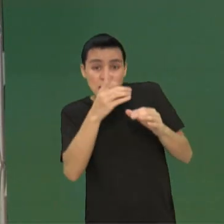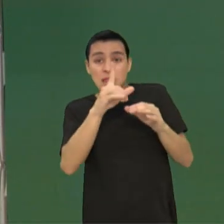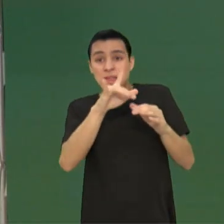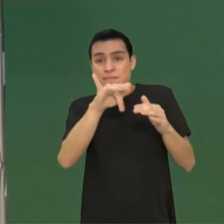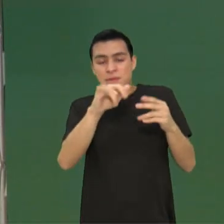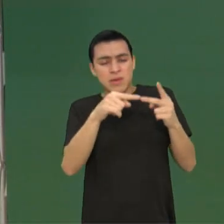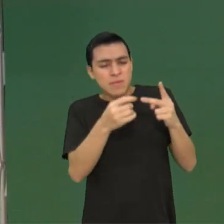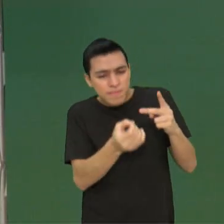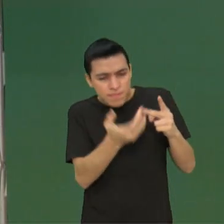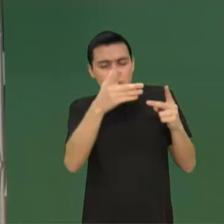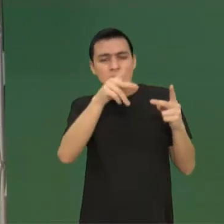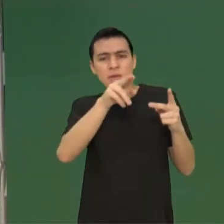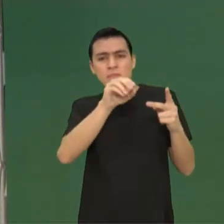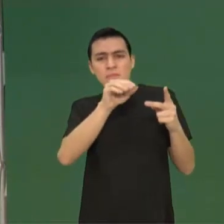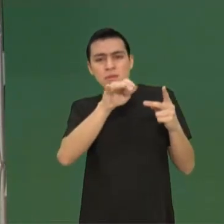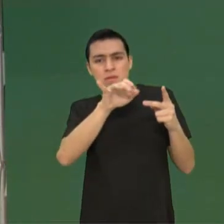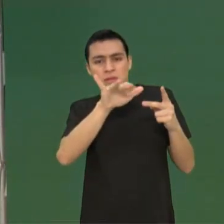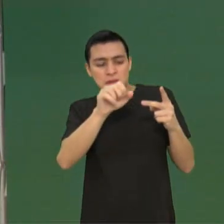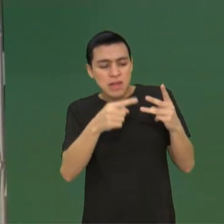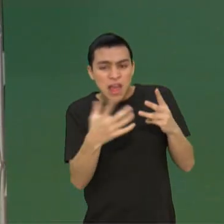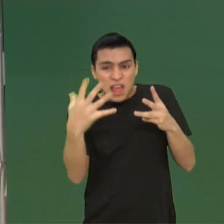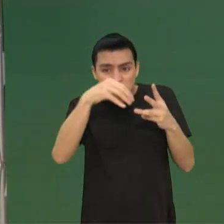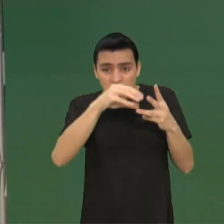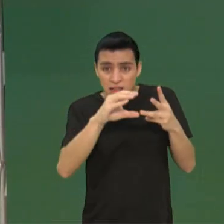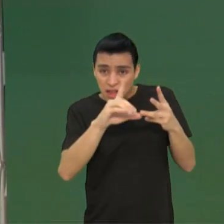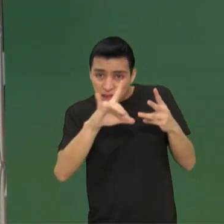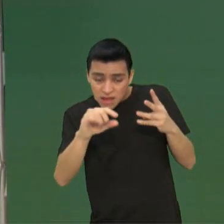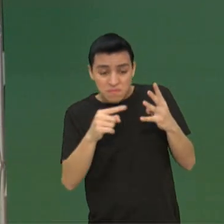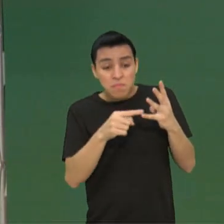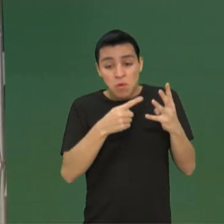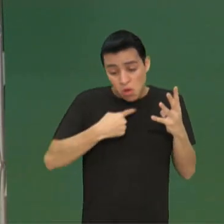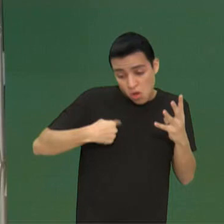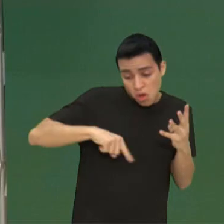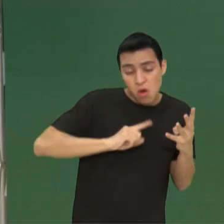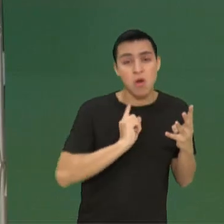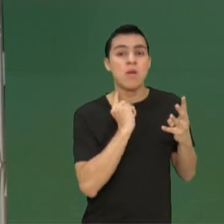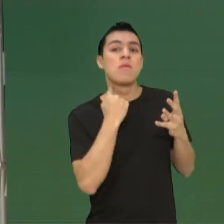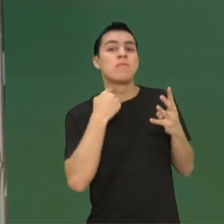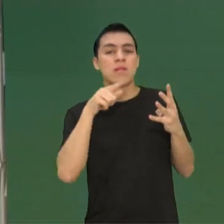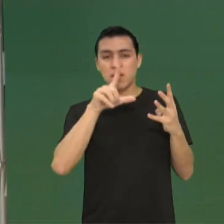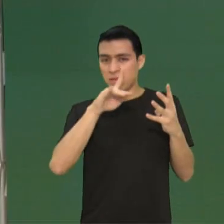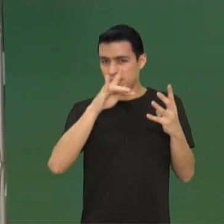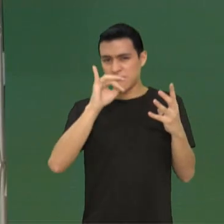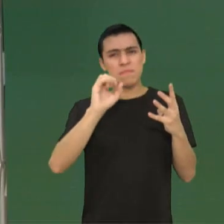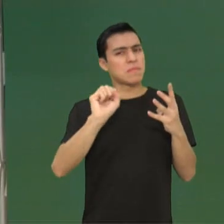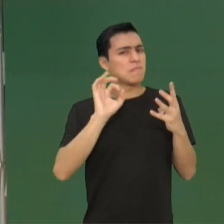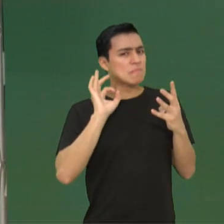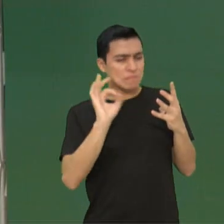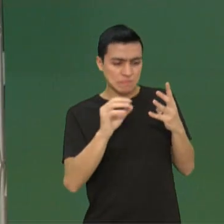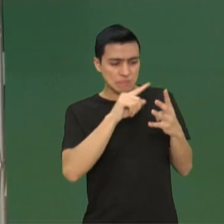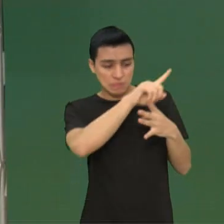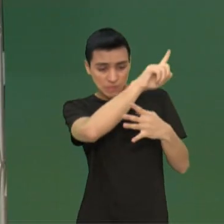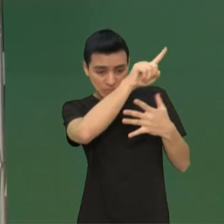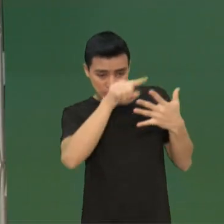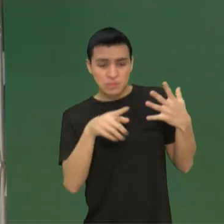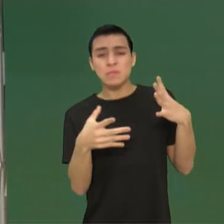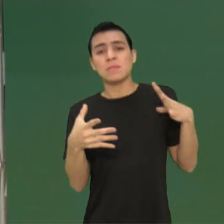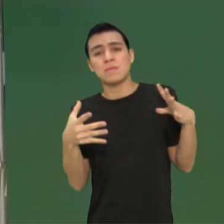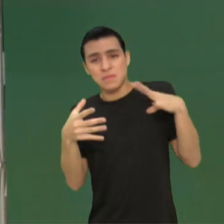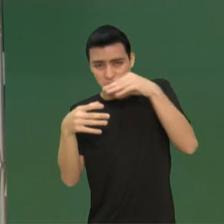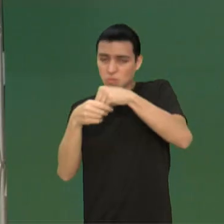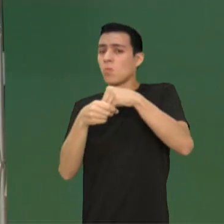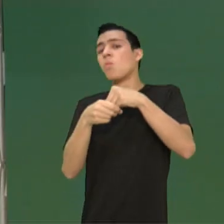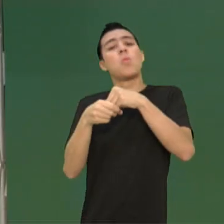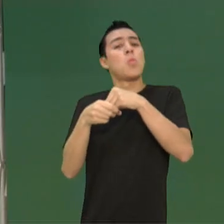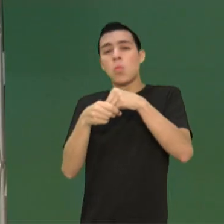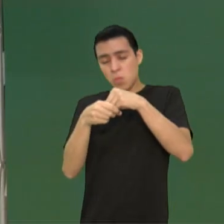produzir proteínas, armazenar cálcio, produzir hormônio. Hormônio é lipídio, a maior parte dos nossos hormônios são lipídios. Isso tudo é